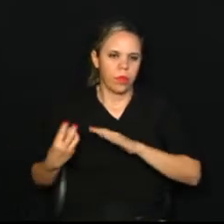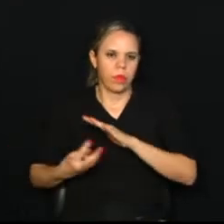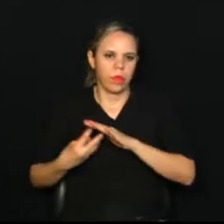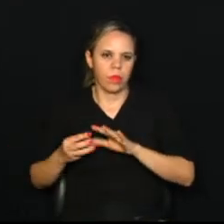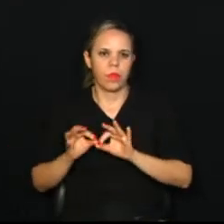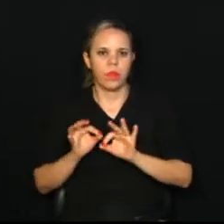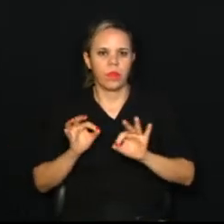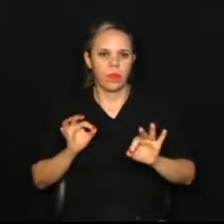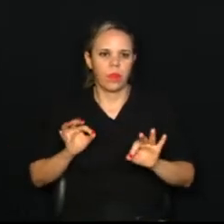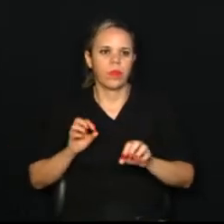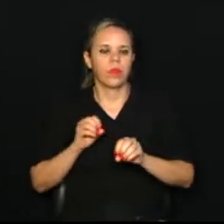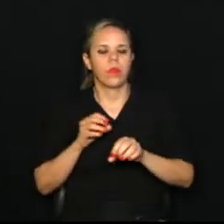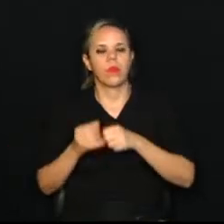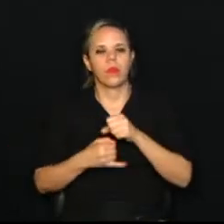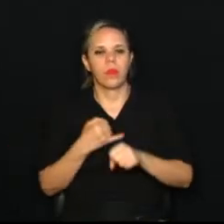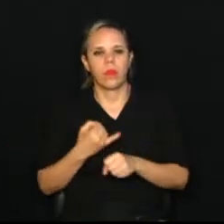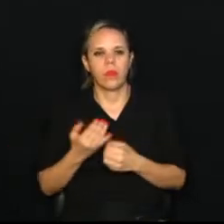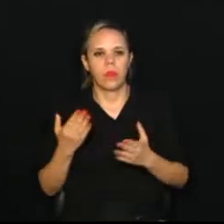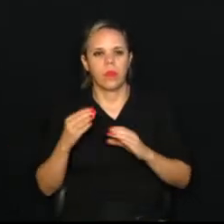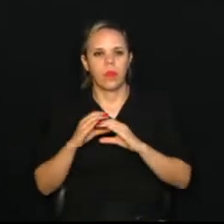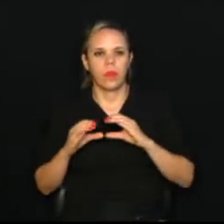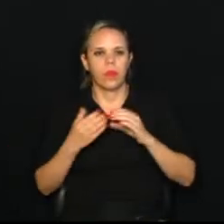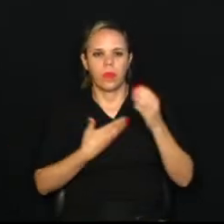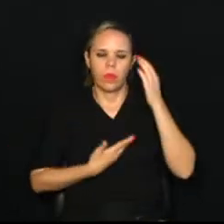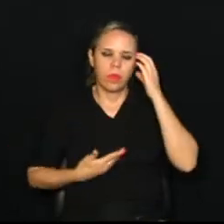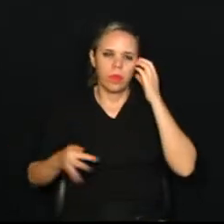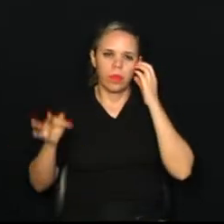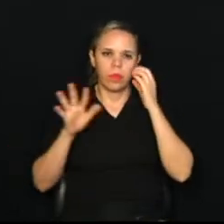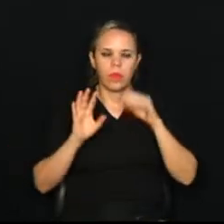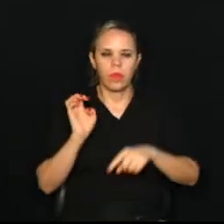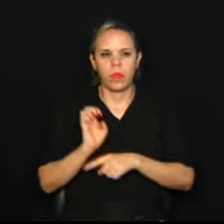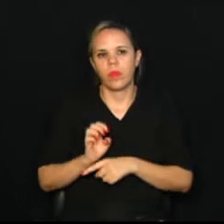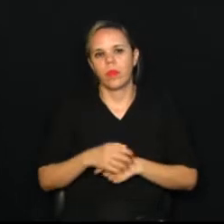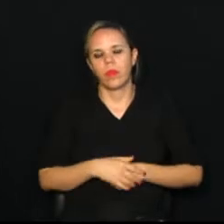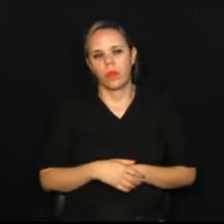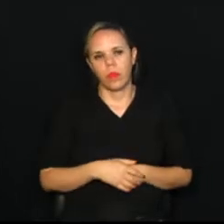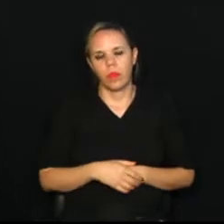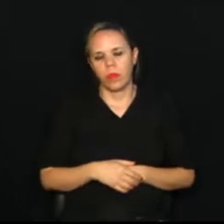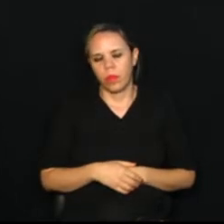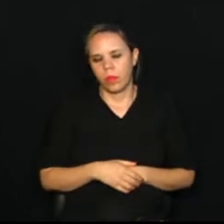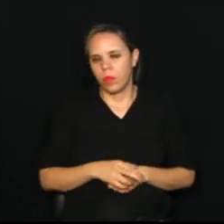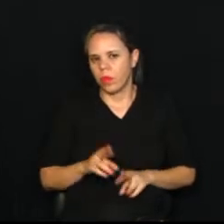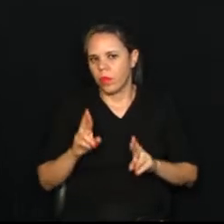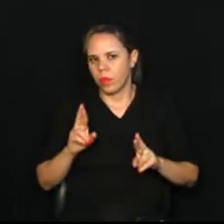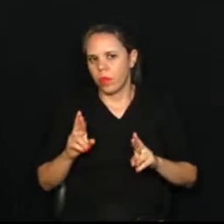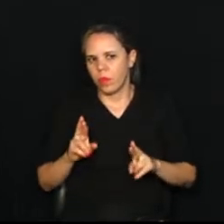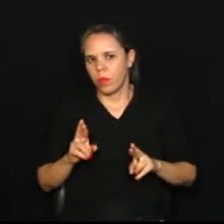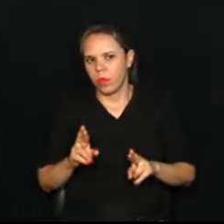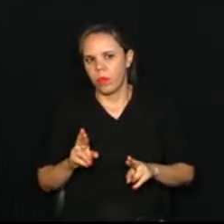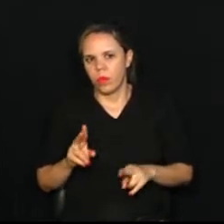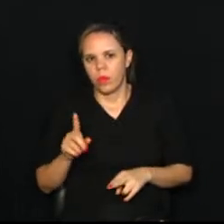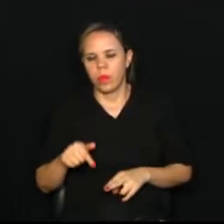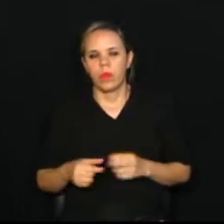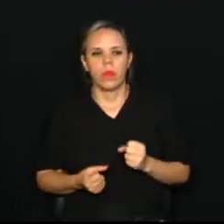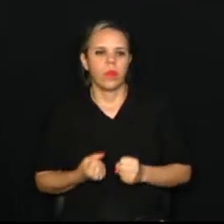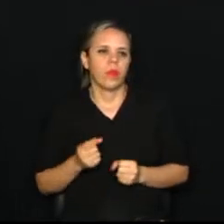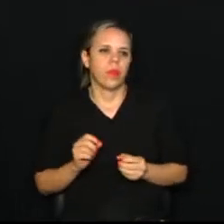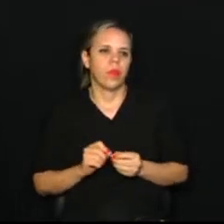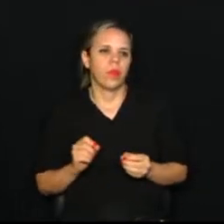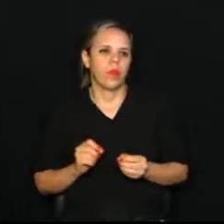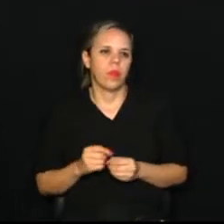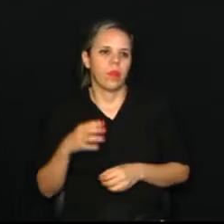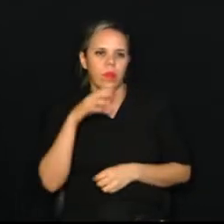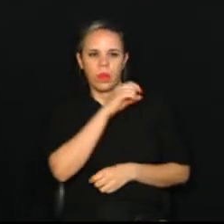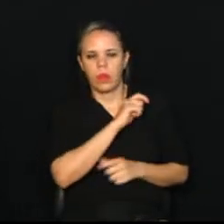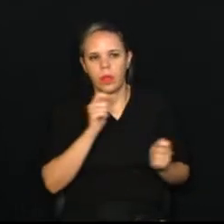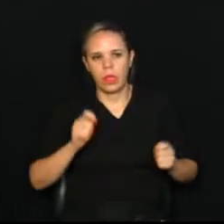distância, e articulação com os governos federal e estadual, e a gente espera que isso possa ser feito o mais